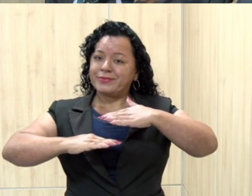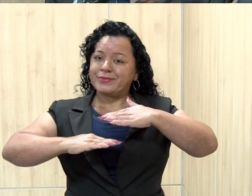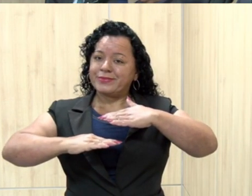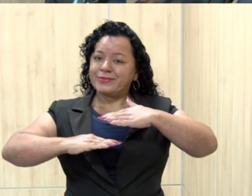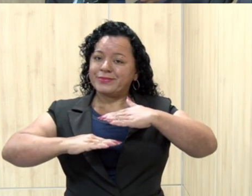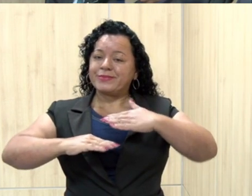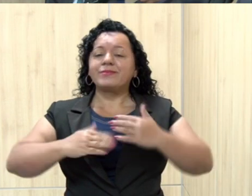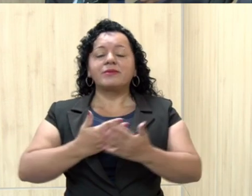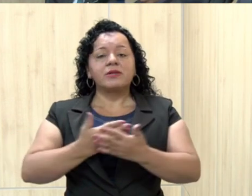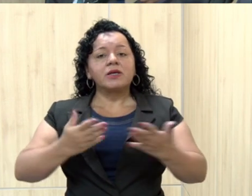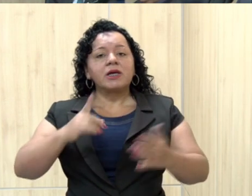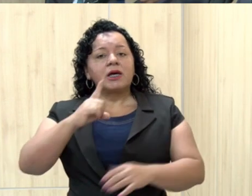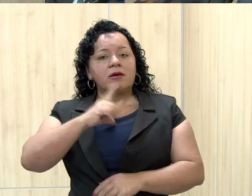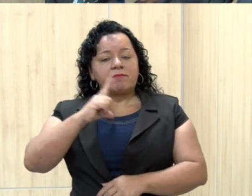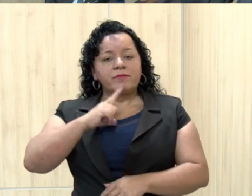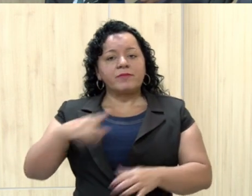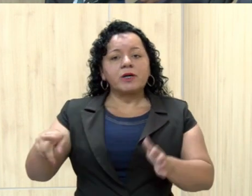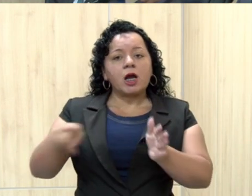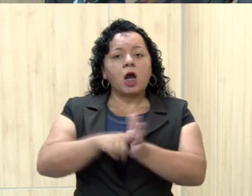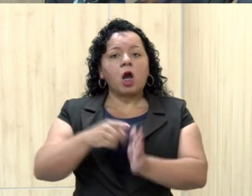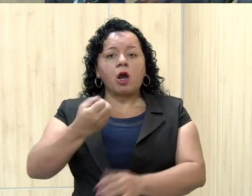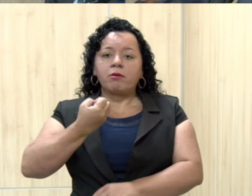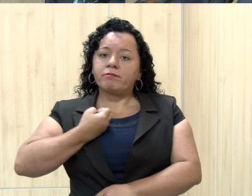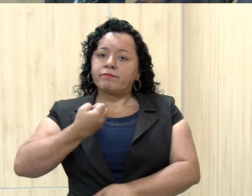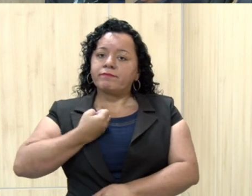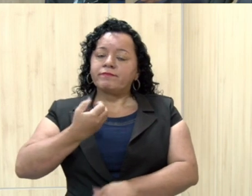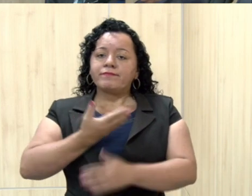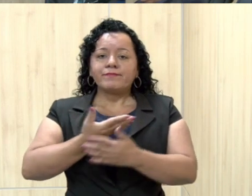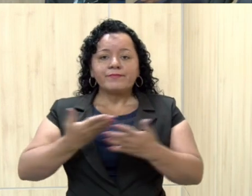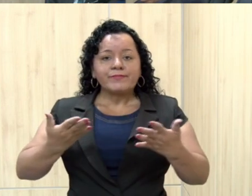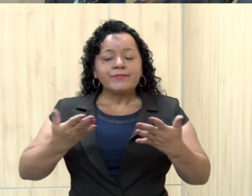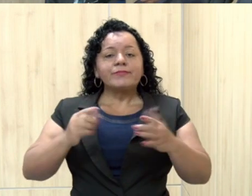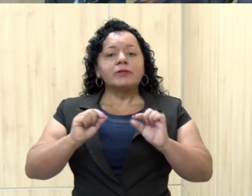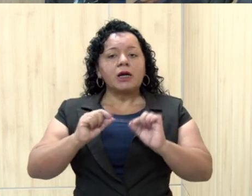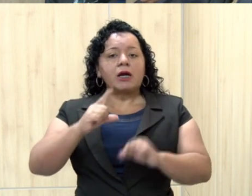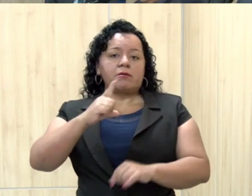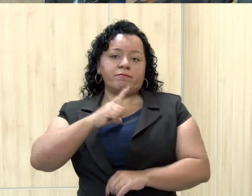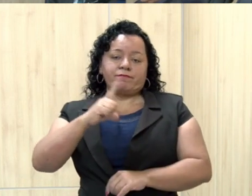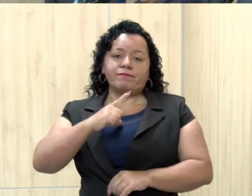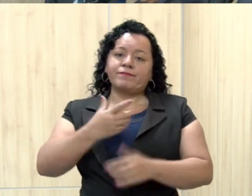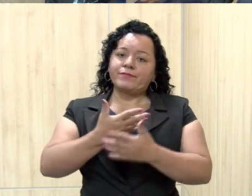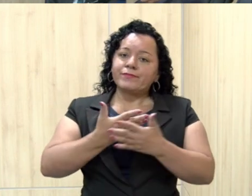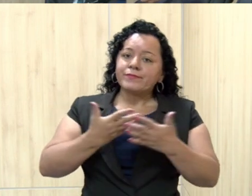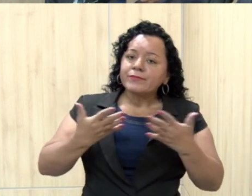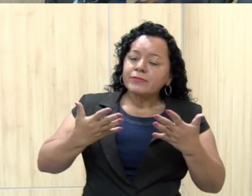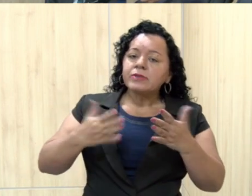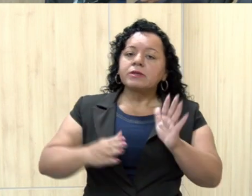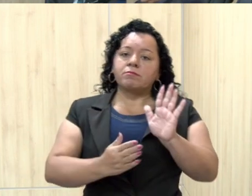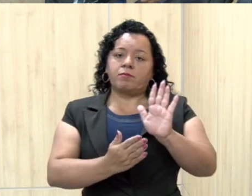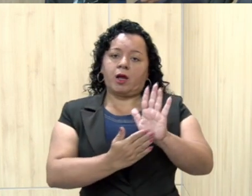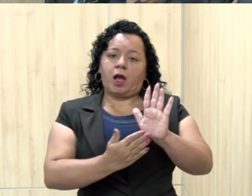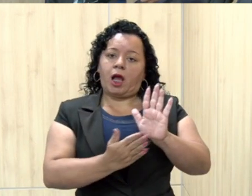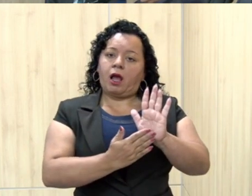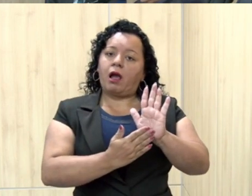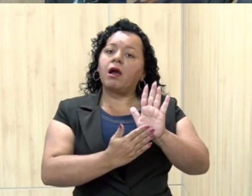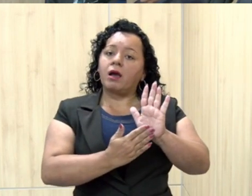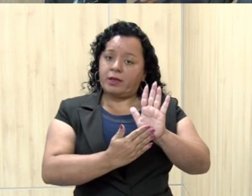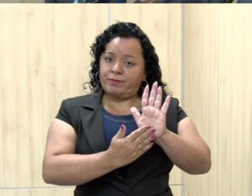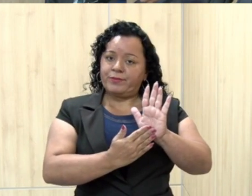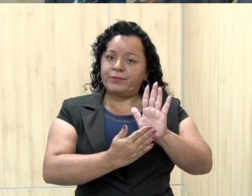vossa excelência tenda que seja o momento pertinente se caso o deputado Luizinho não retire aí eu vou pedir vistas para tratar desse